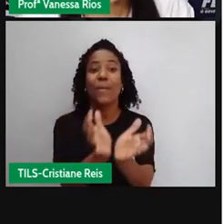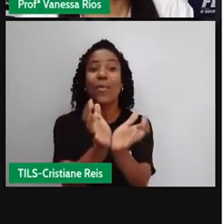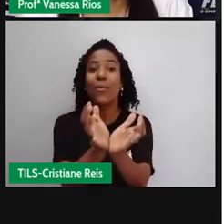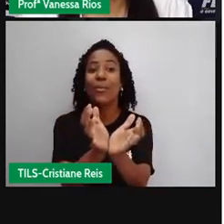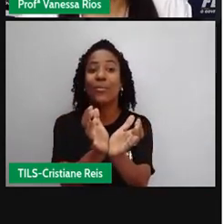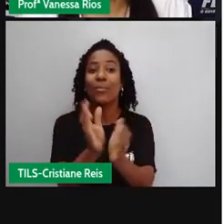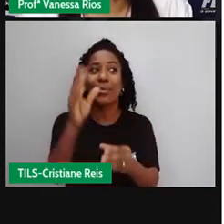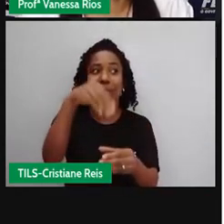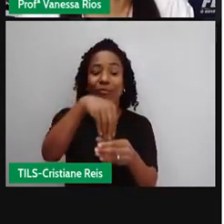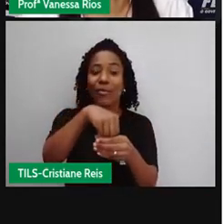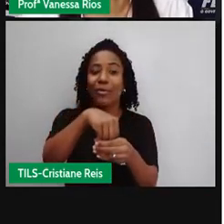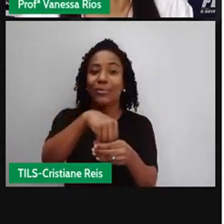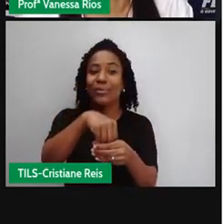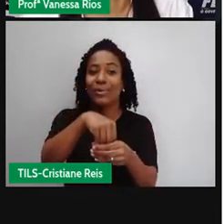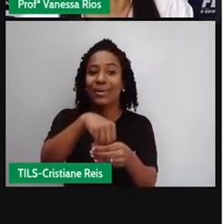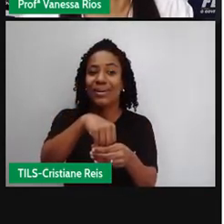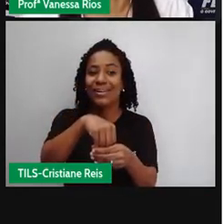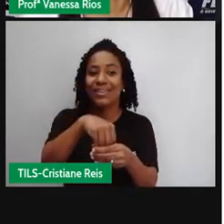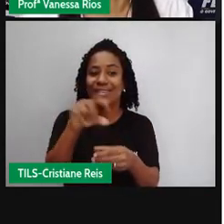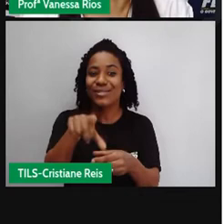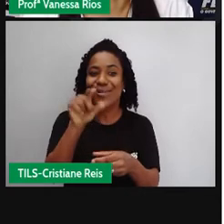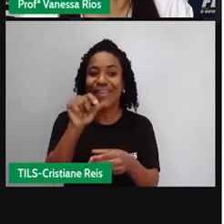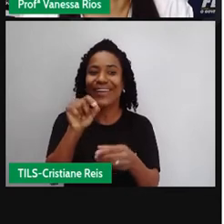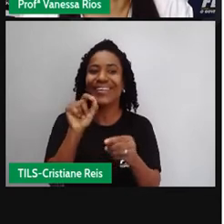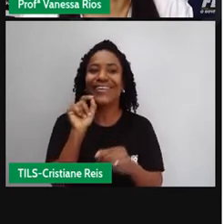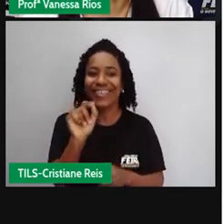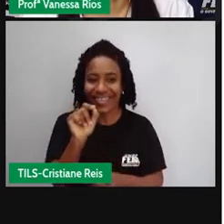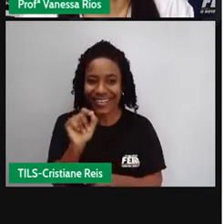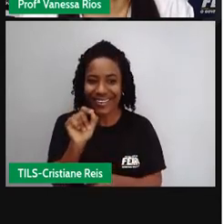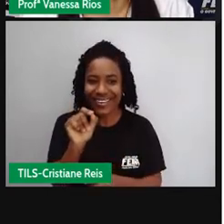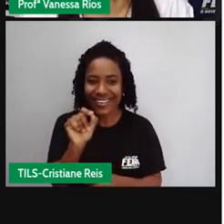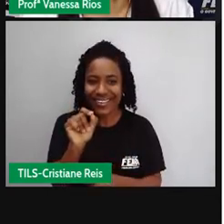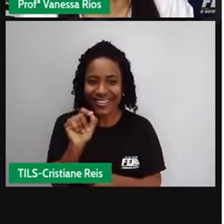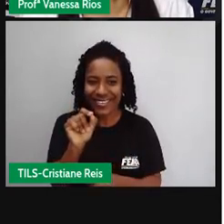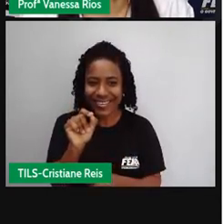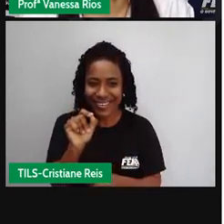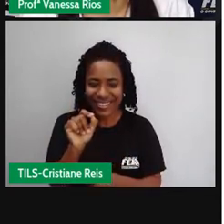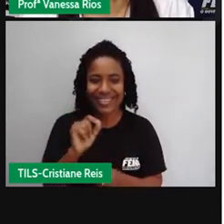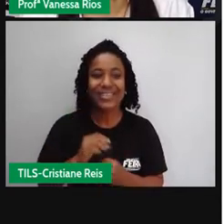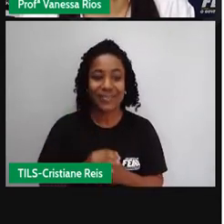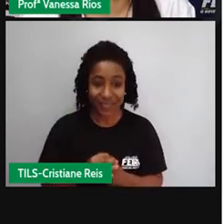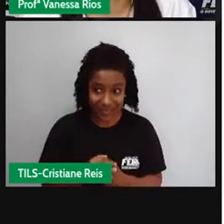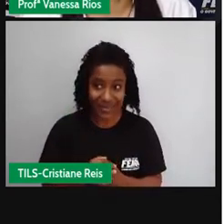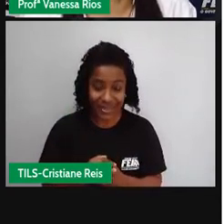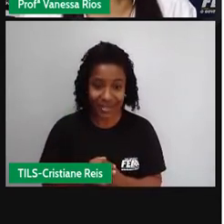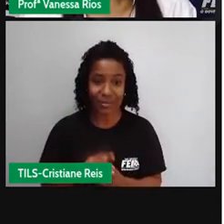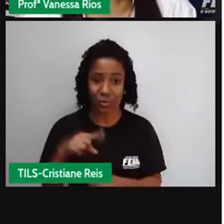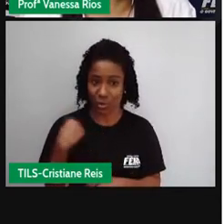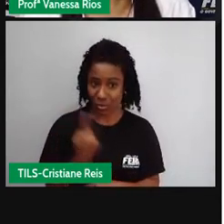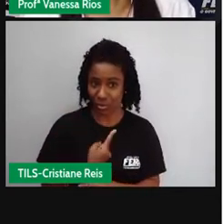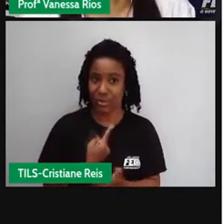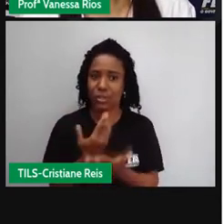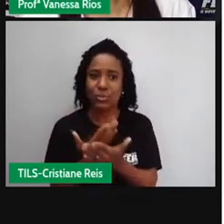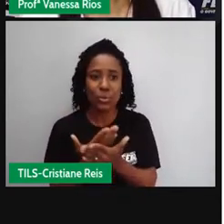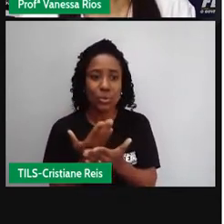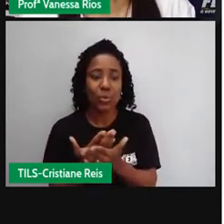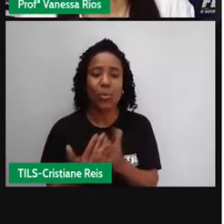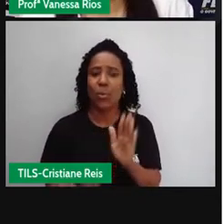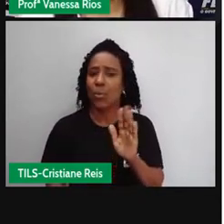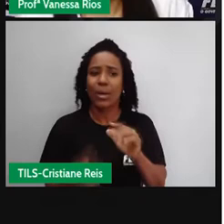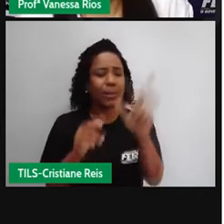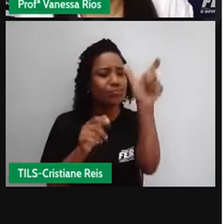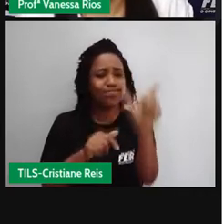A gente já estudou um pouquinho sobre esses representantes, não é? Mas é muito bom a gente pensar e refletir aí qual